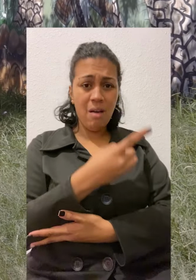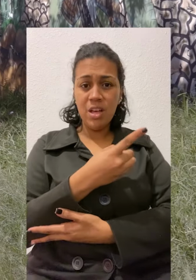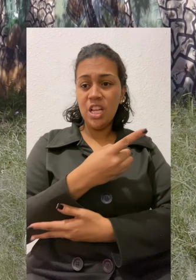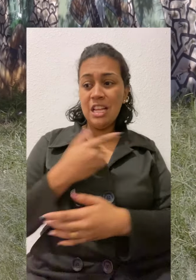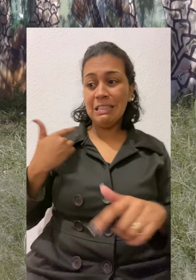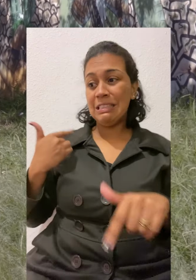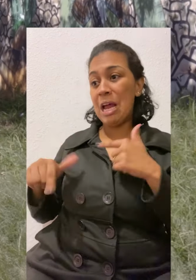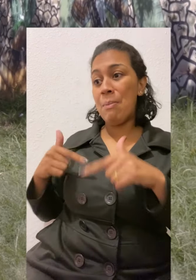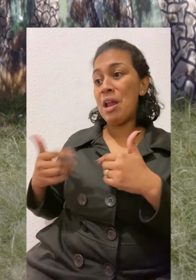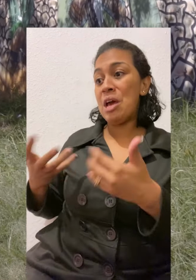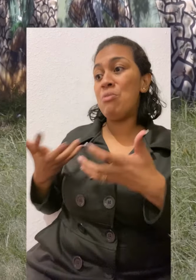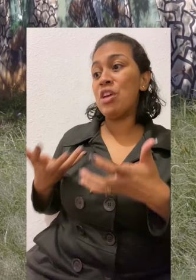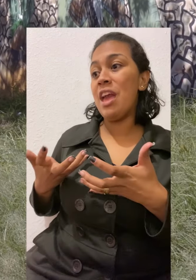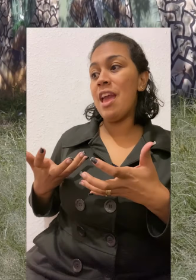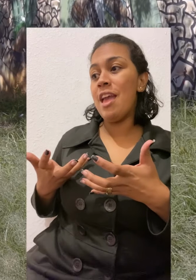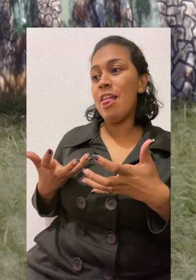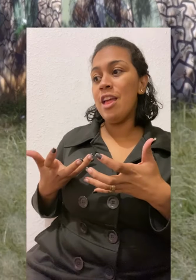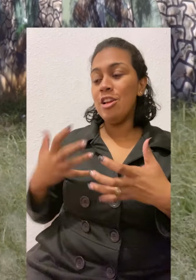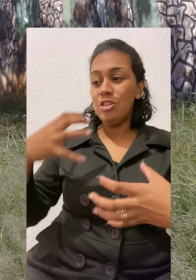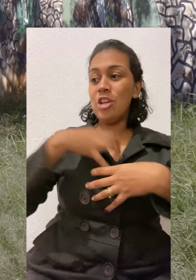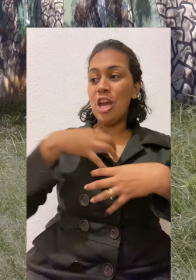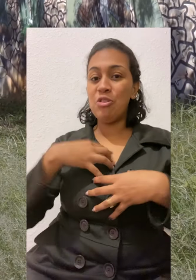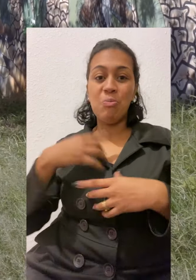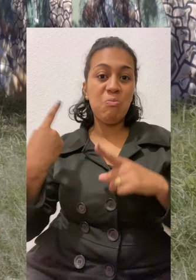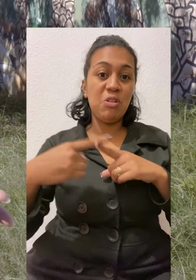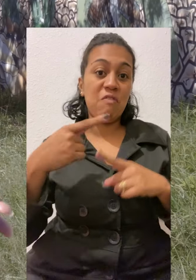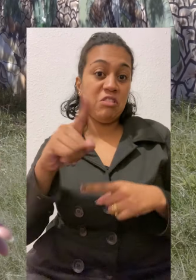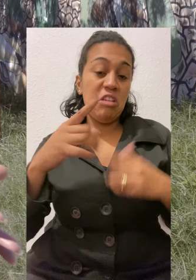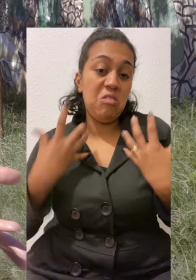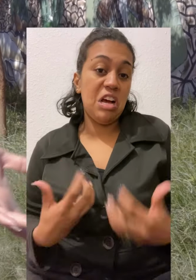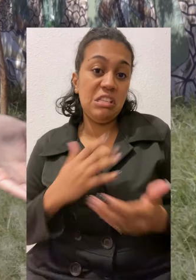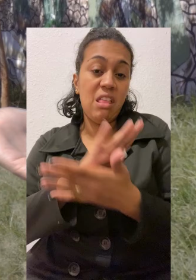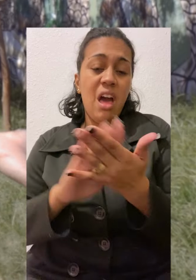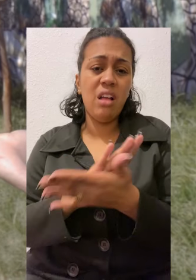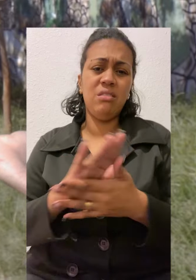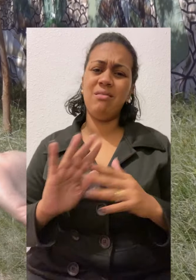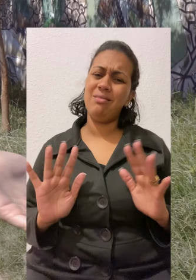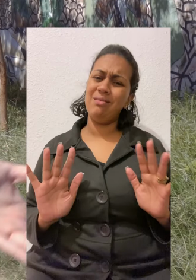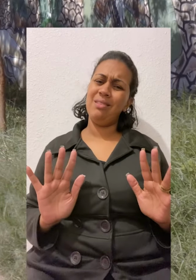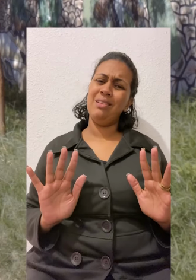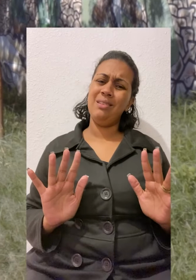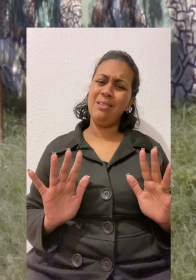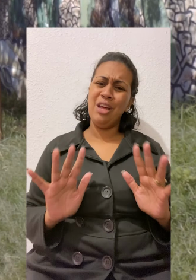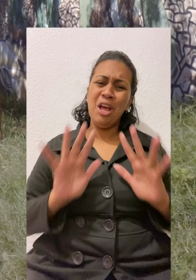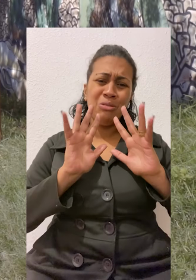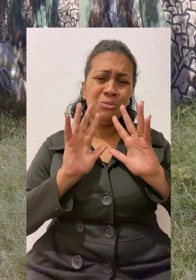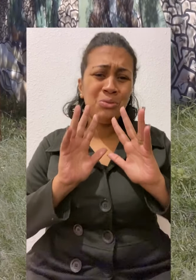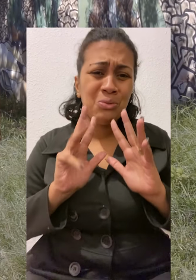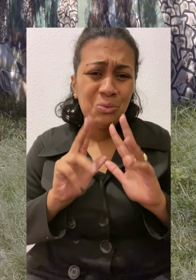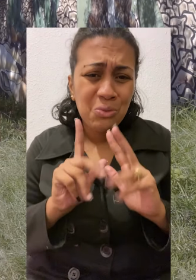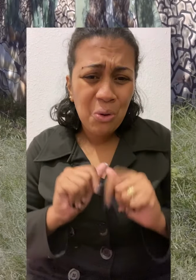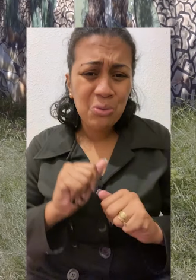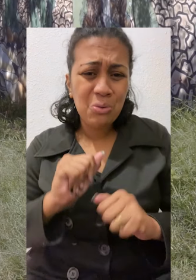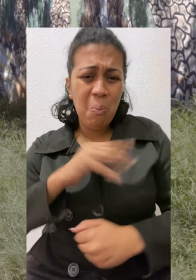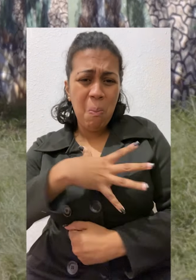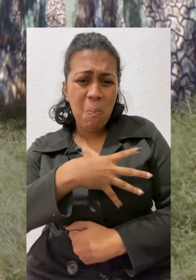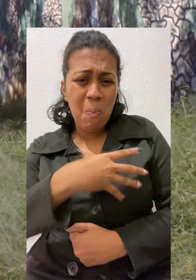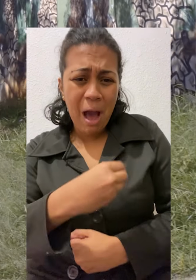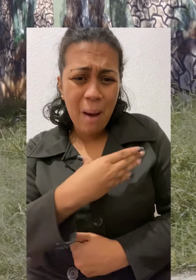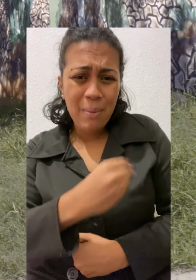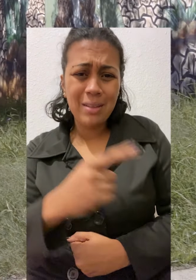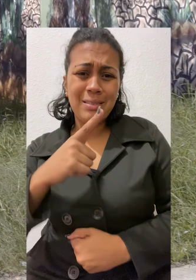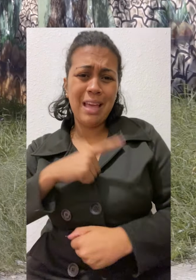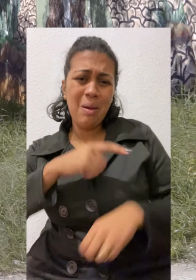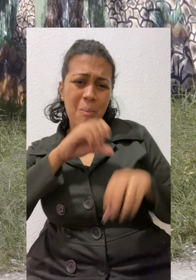manda. Ai, tem trabalho porque quer, boba. Oferece fórmula e bico artificial que você não cansa. Todo bico tem